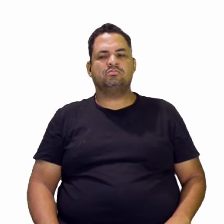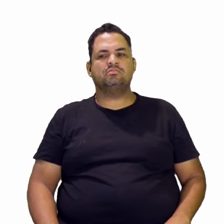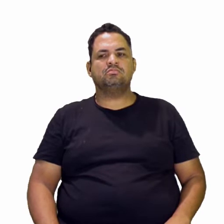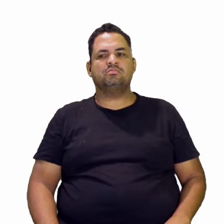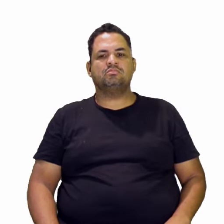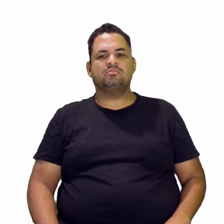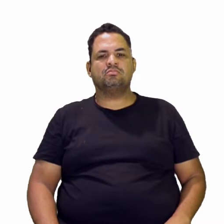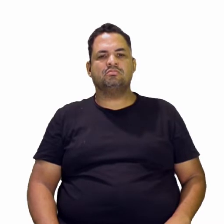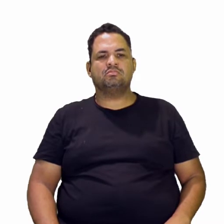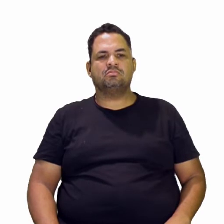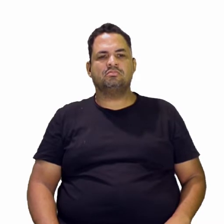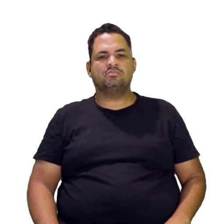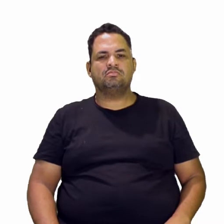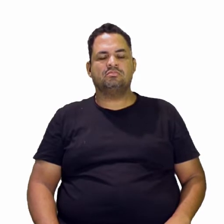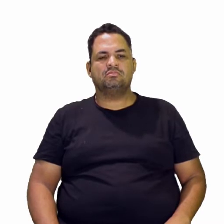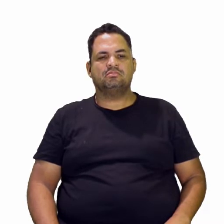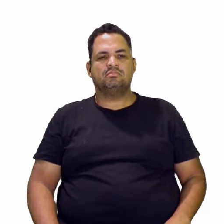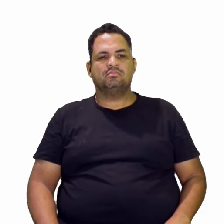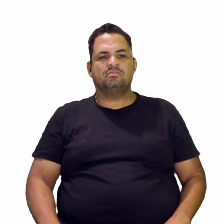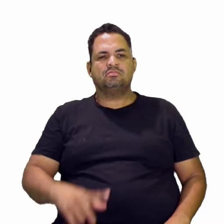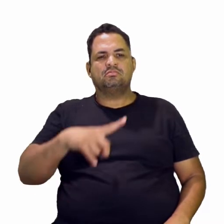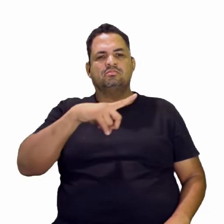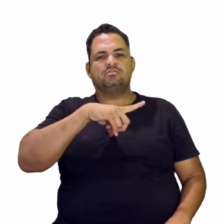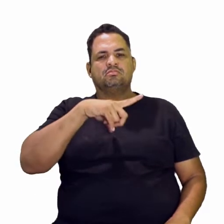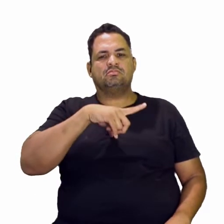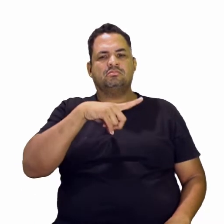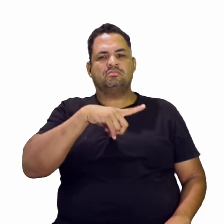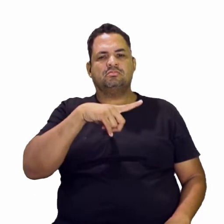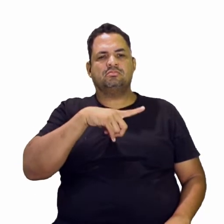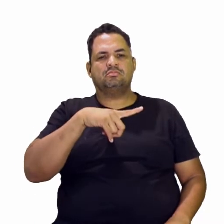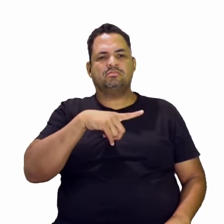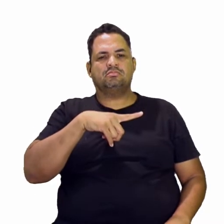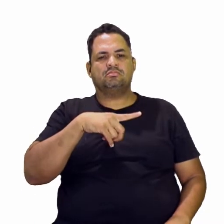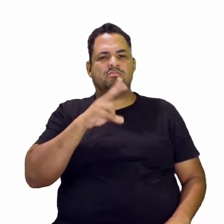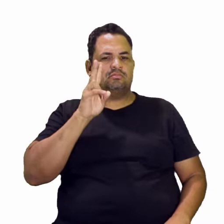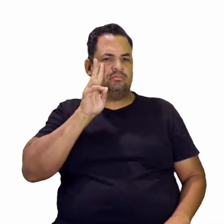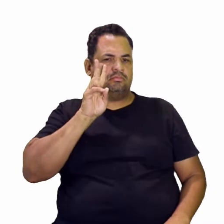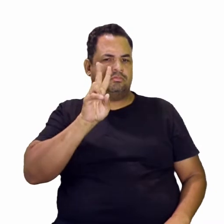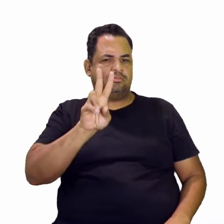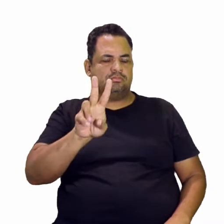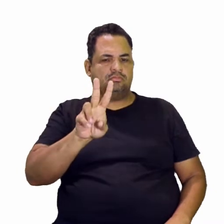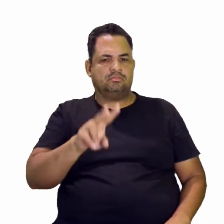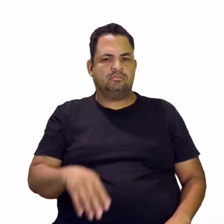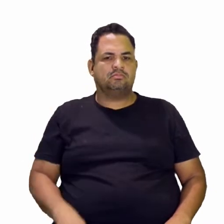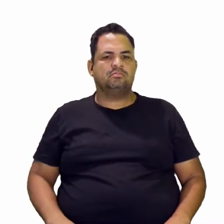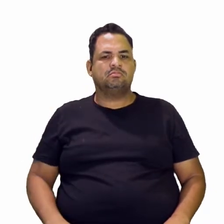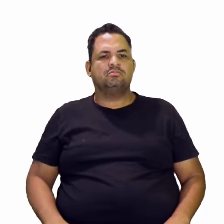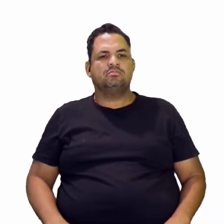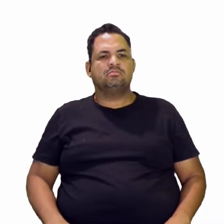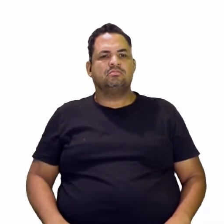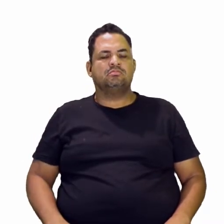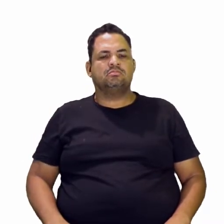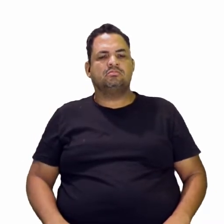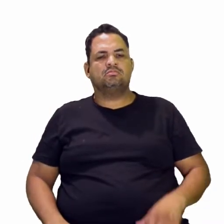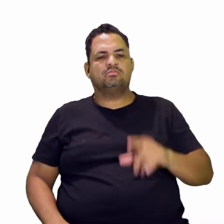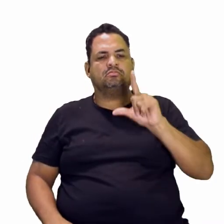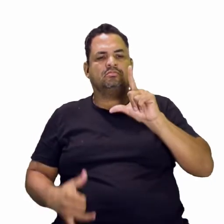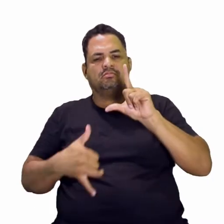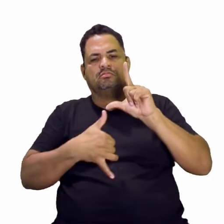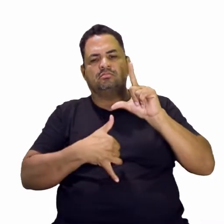Ok. E aqui a gente tem, então, a visualização desses lipídios que